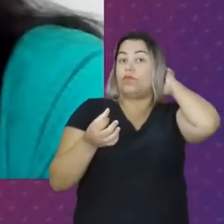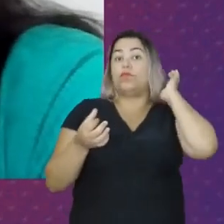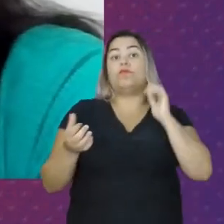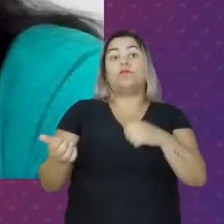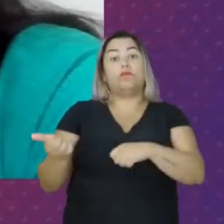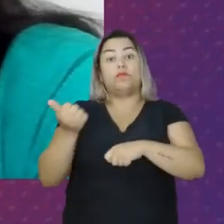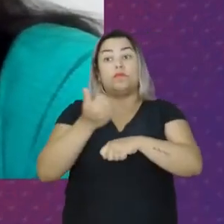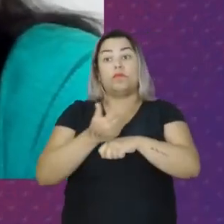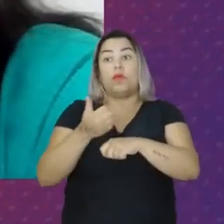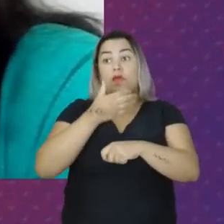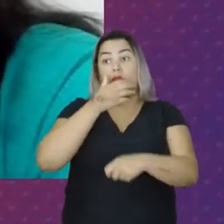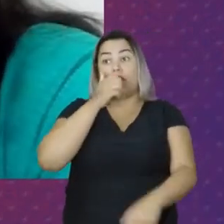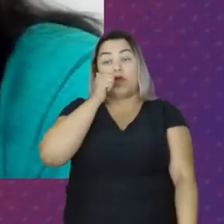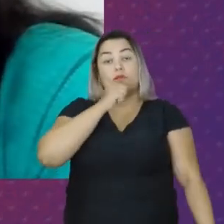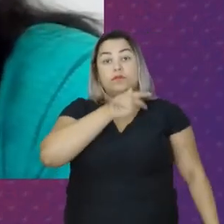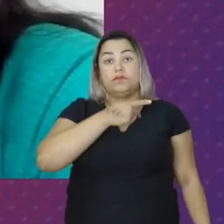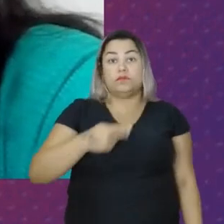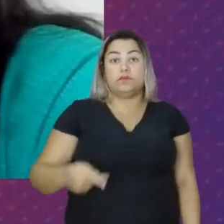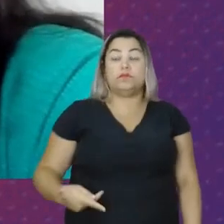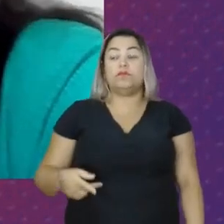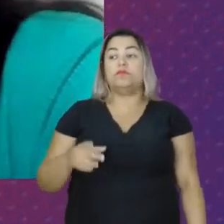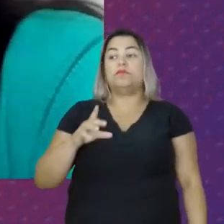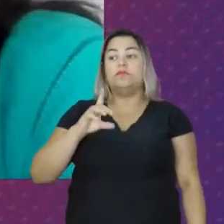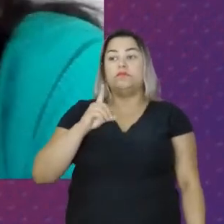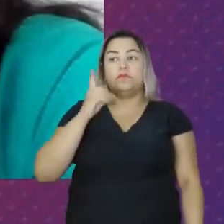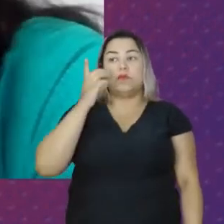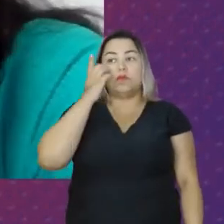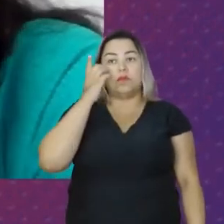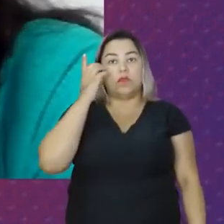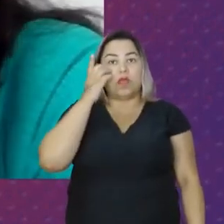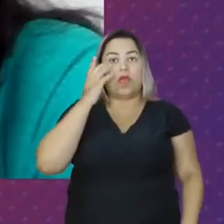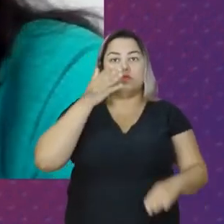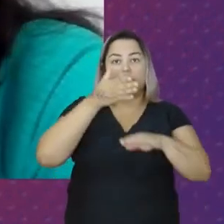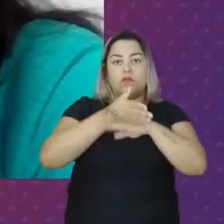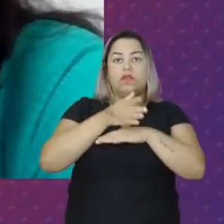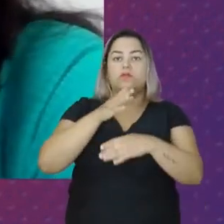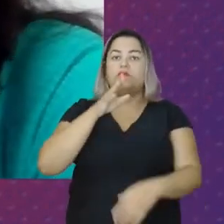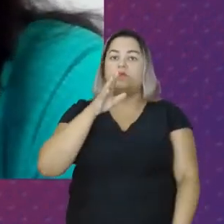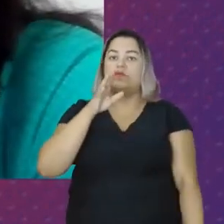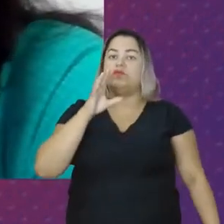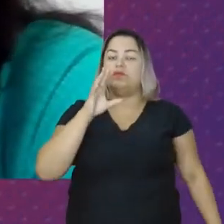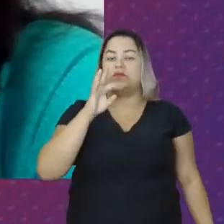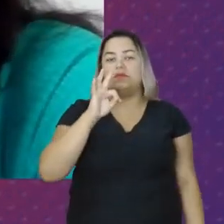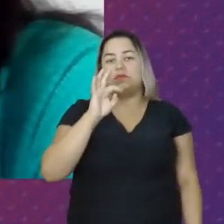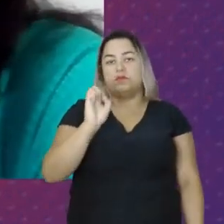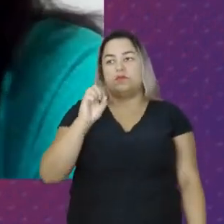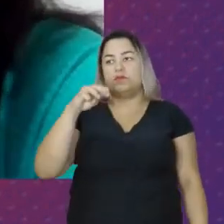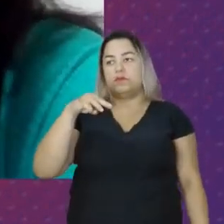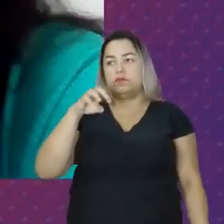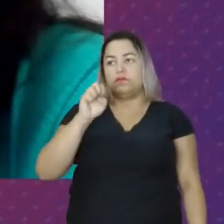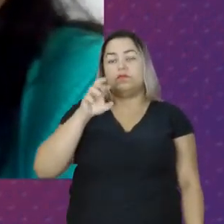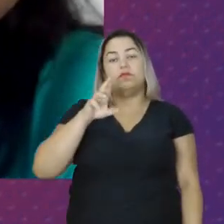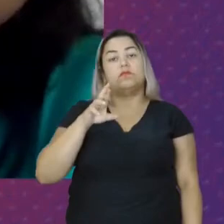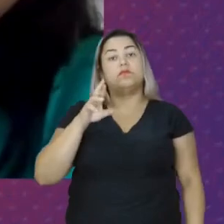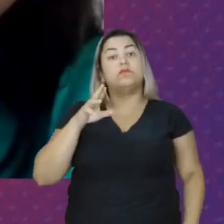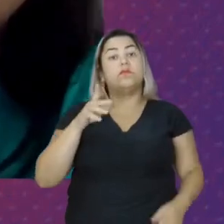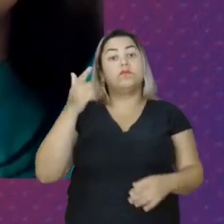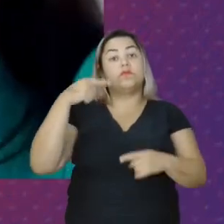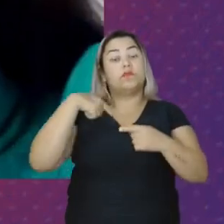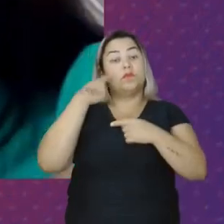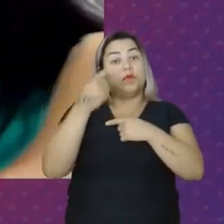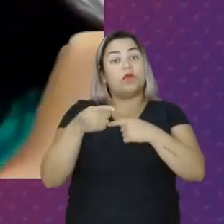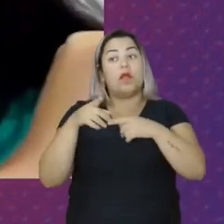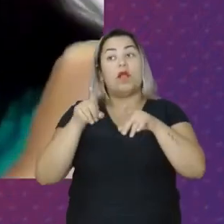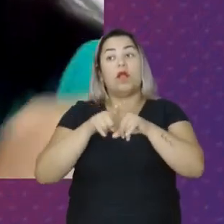Dilma, a gente tem a entrada do Temer, e posteriormente a eleição do Bolsonaro, e a partir